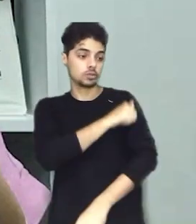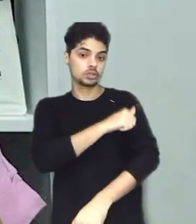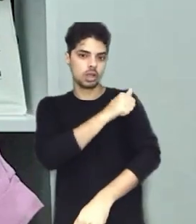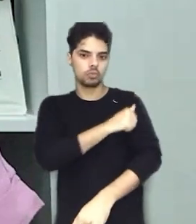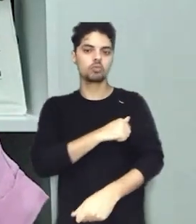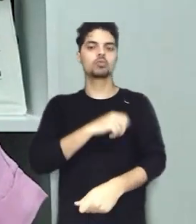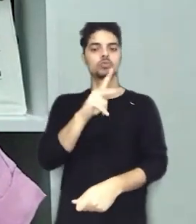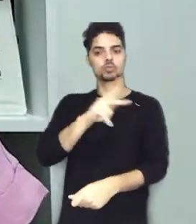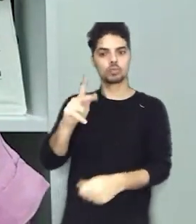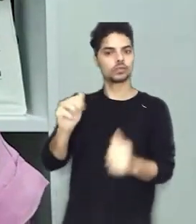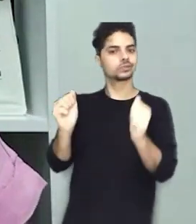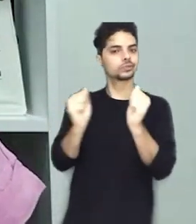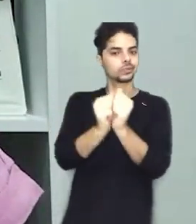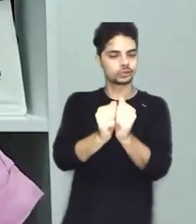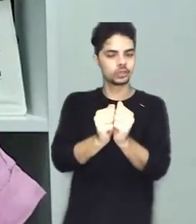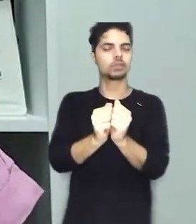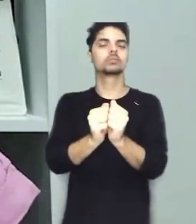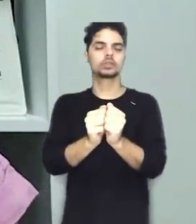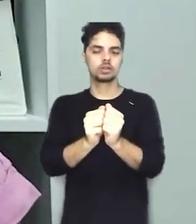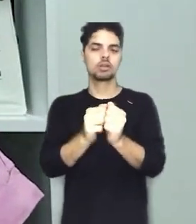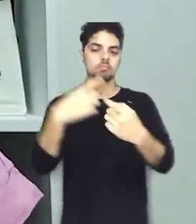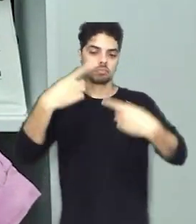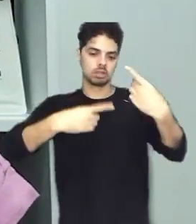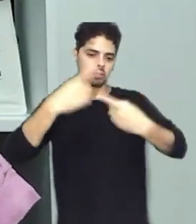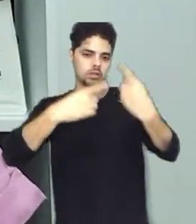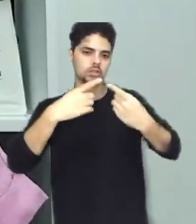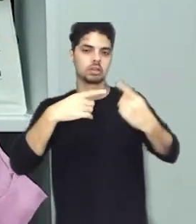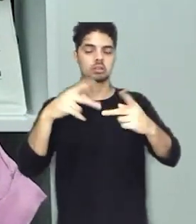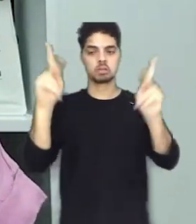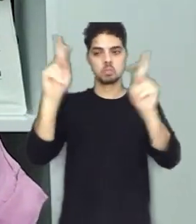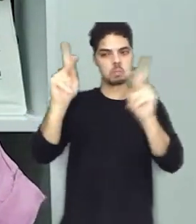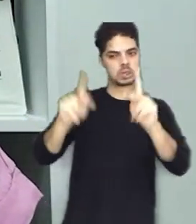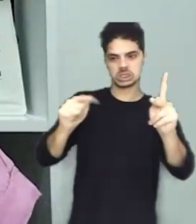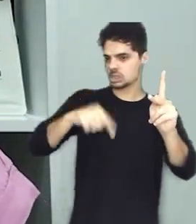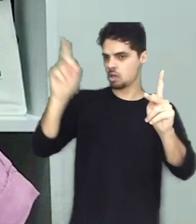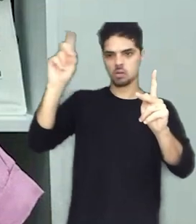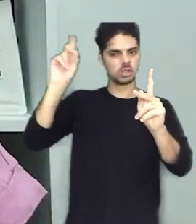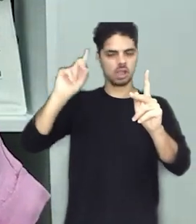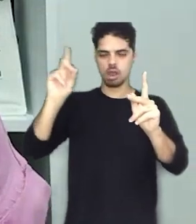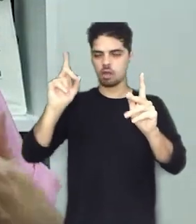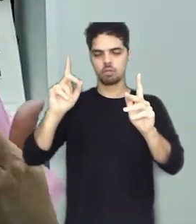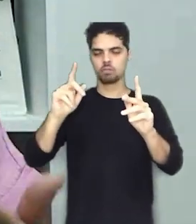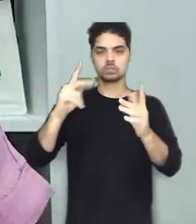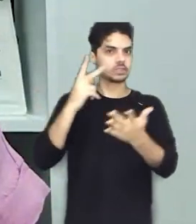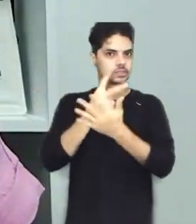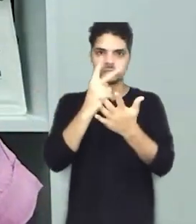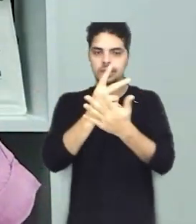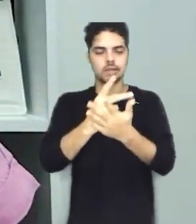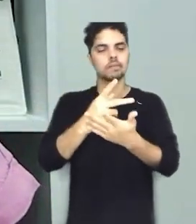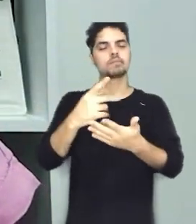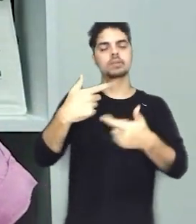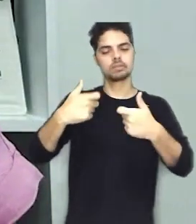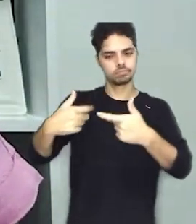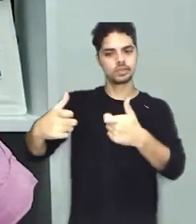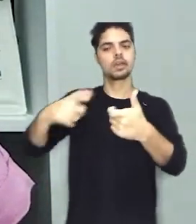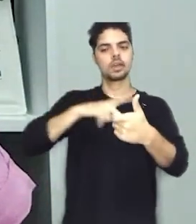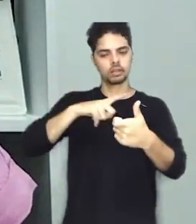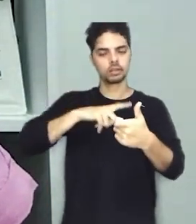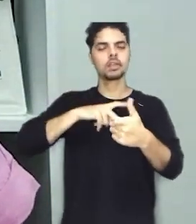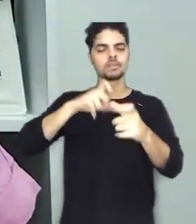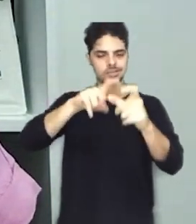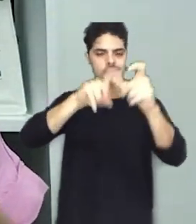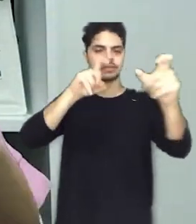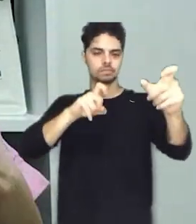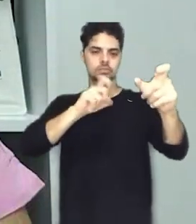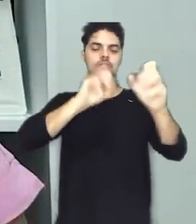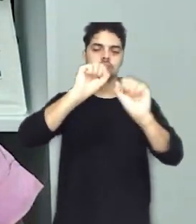aspectos que reforçaram essa ideia equivocada de que a nossa independência foi pacífica. E para finalizar, eu